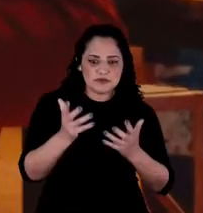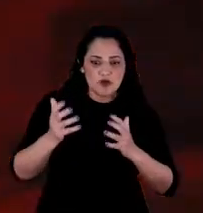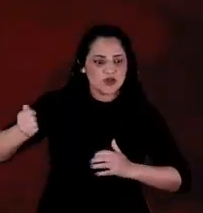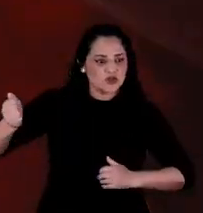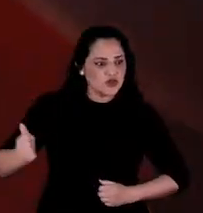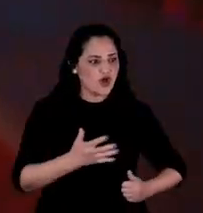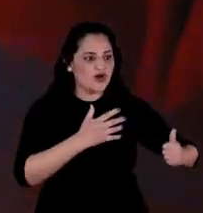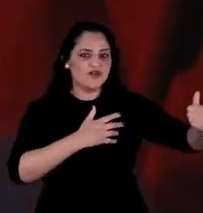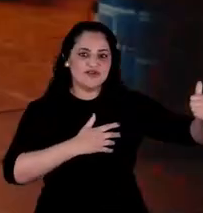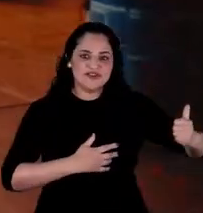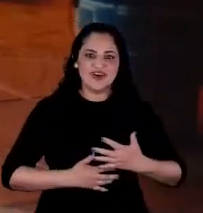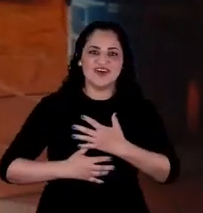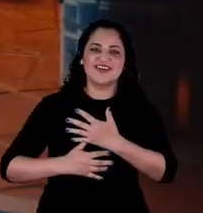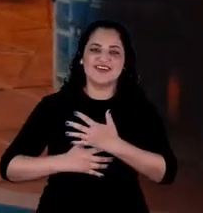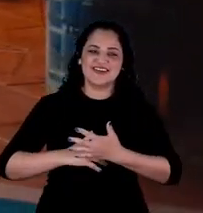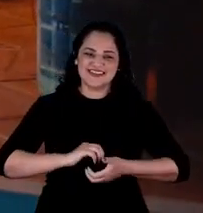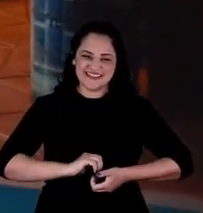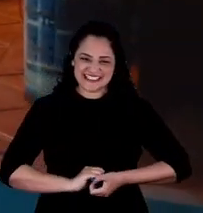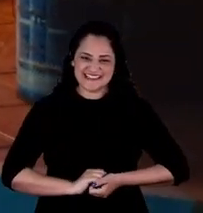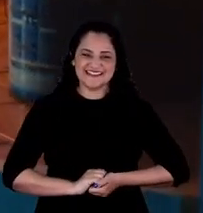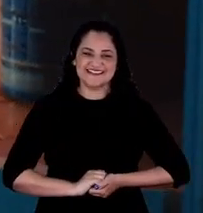promove inovações